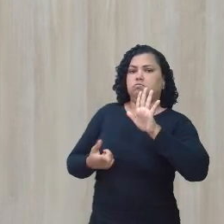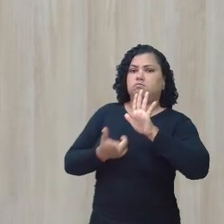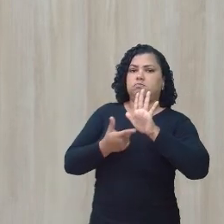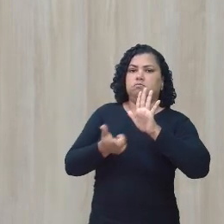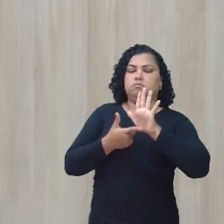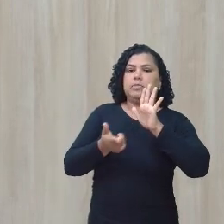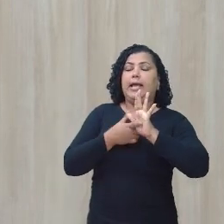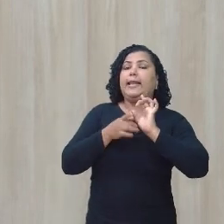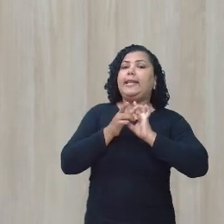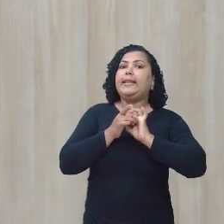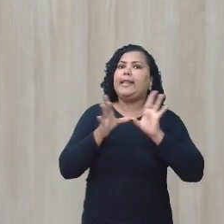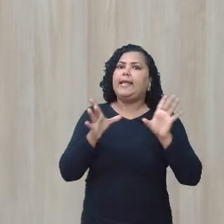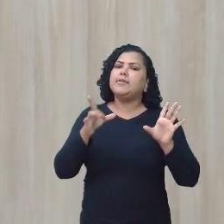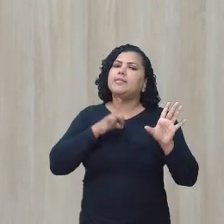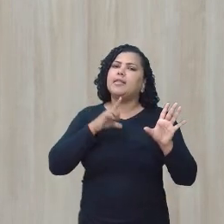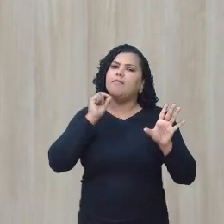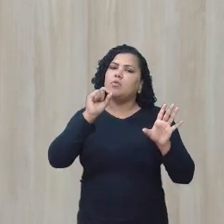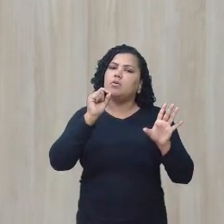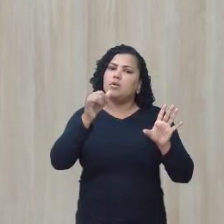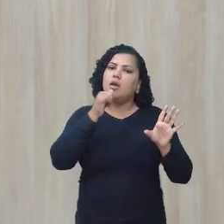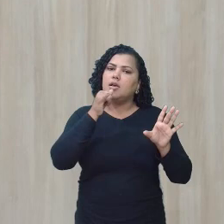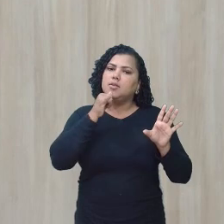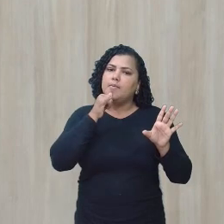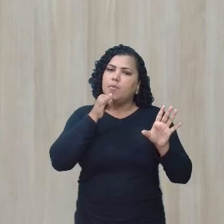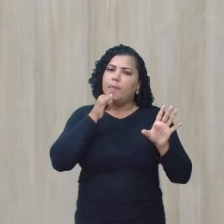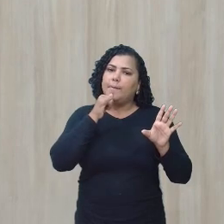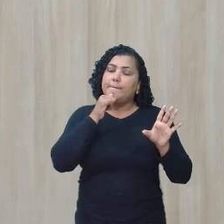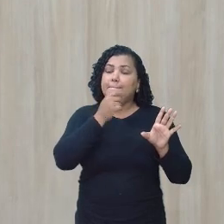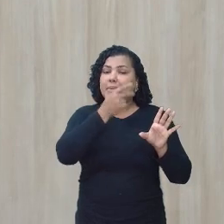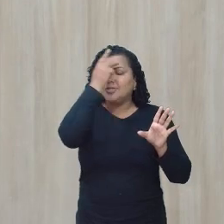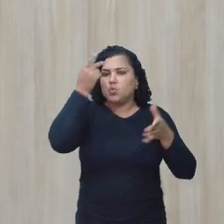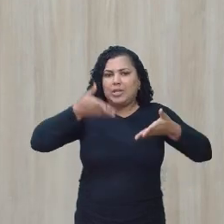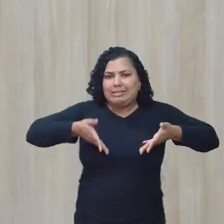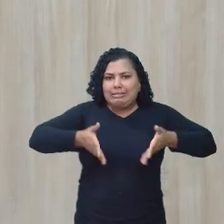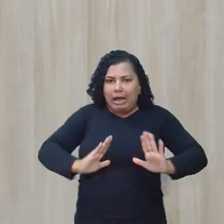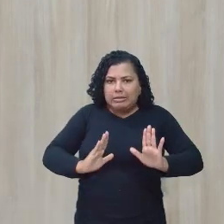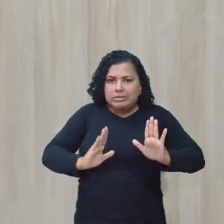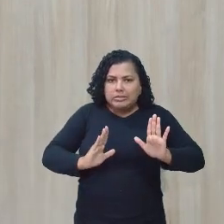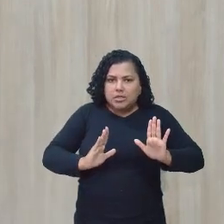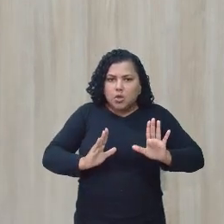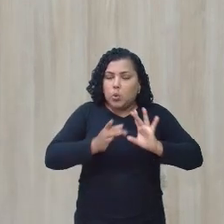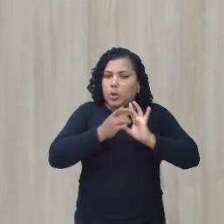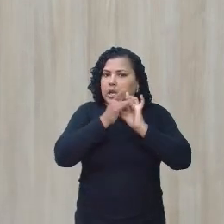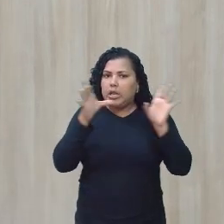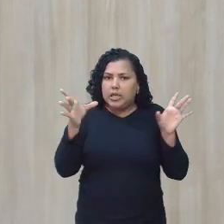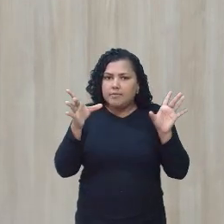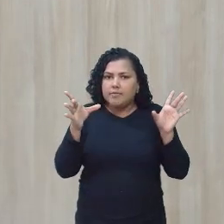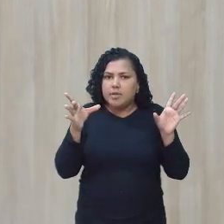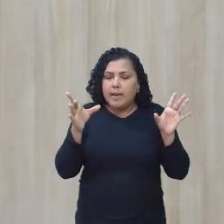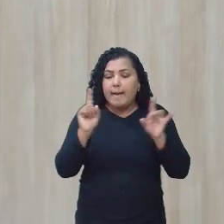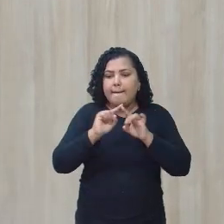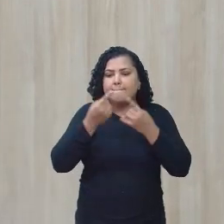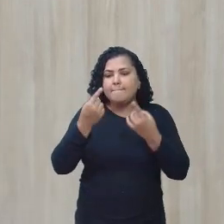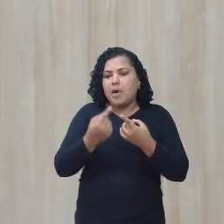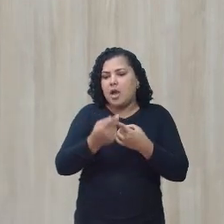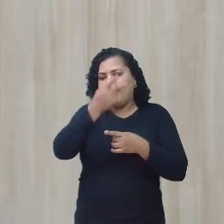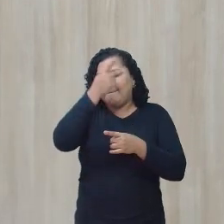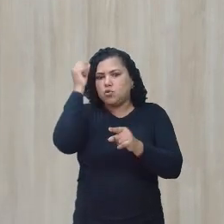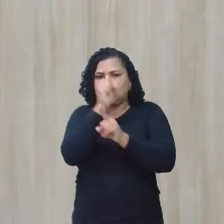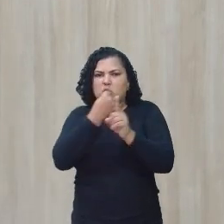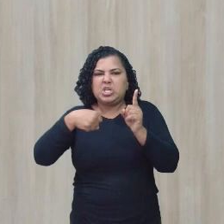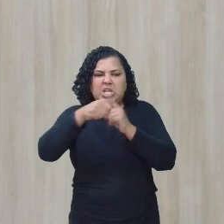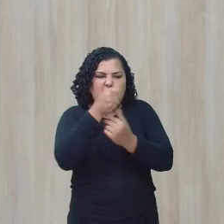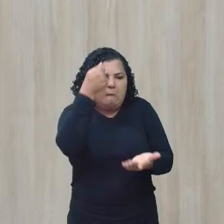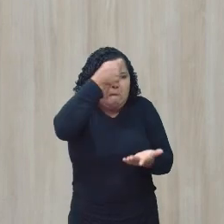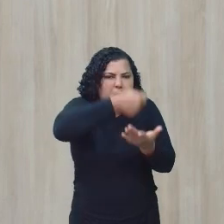escravizado. Houveram casos de escravização de gente que nasceu livre. Então, era de fato uma sociedade, né, no qual a escravidão tem uma